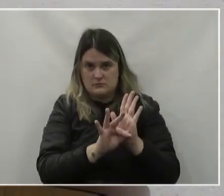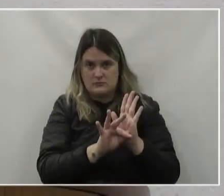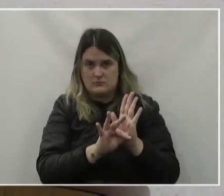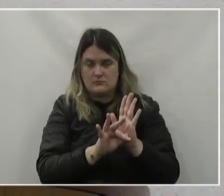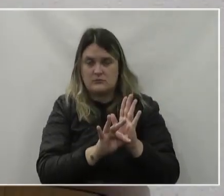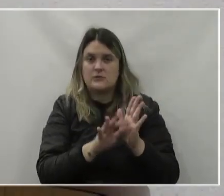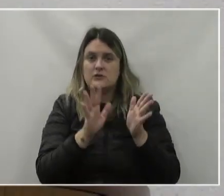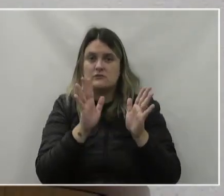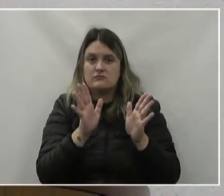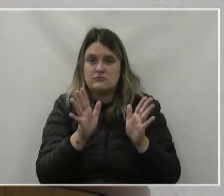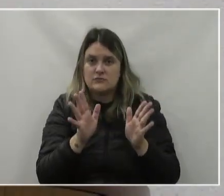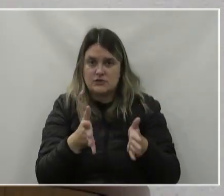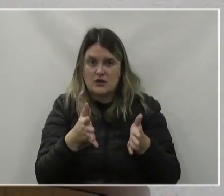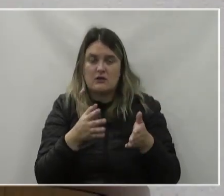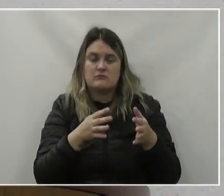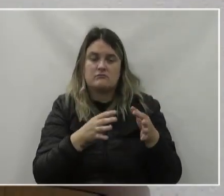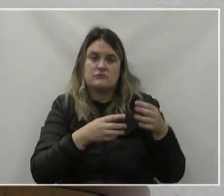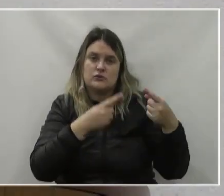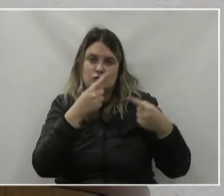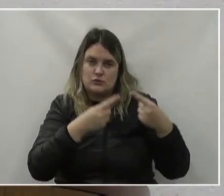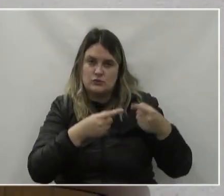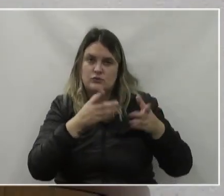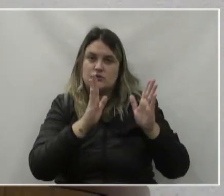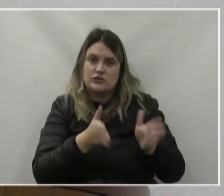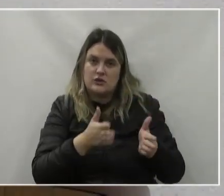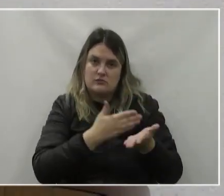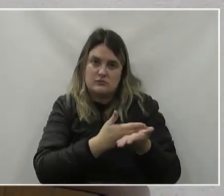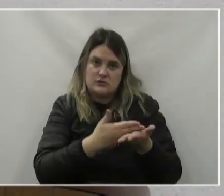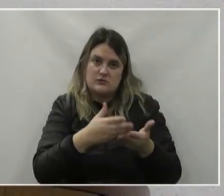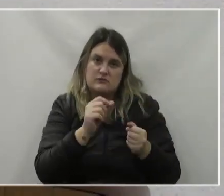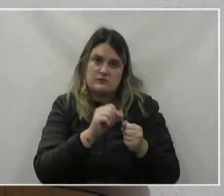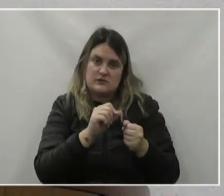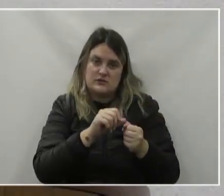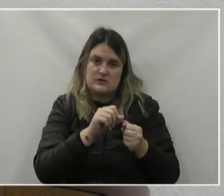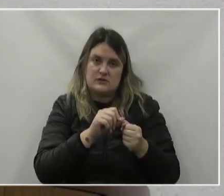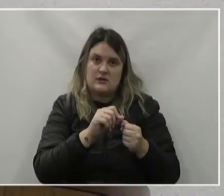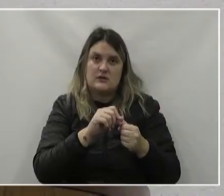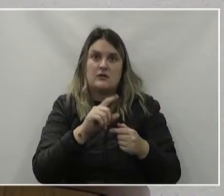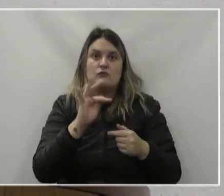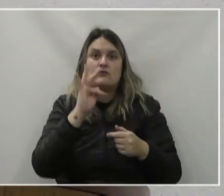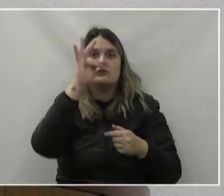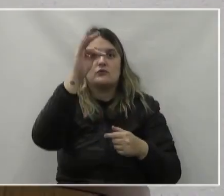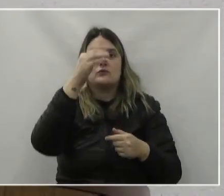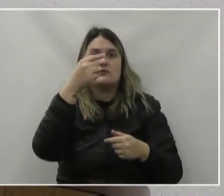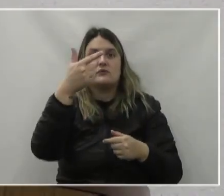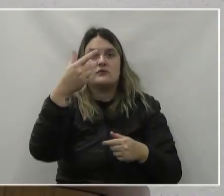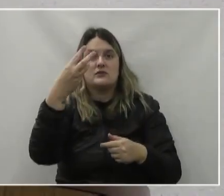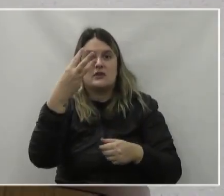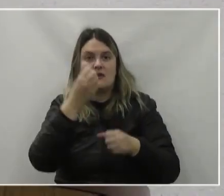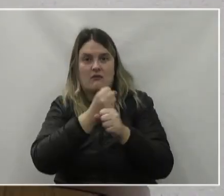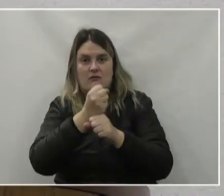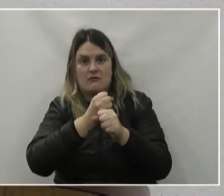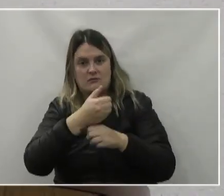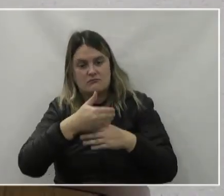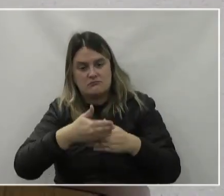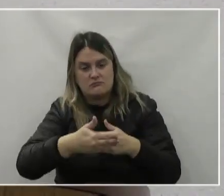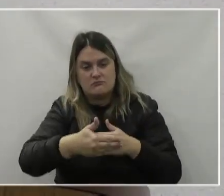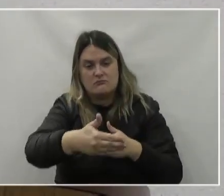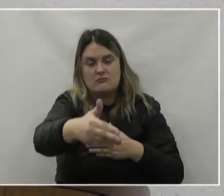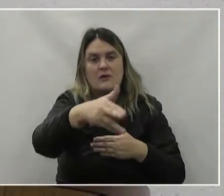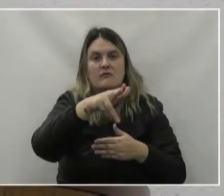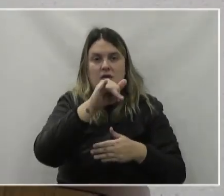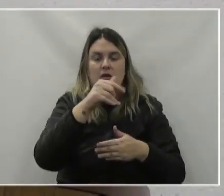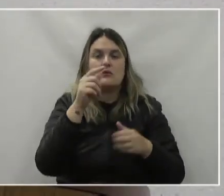gente está chegando a bom termo e vai provocar um equilíbrio ao longo dos próximos 23 anos. Né? Inclusive, o município poderá fazer uma